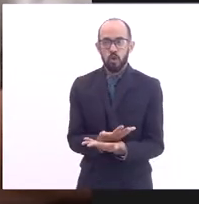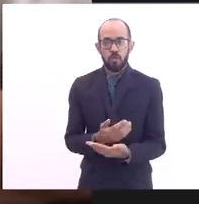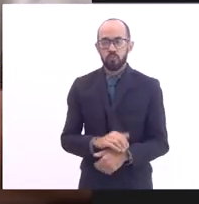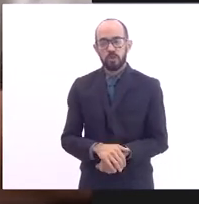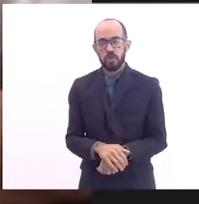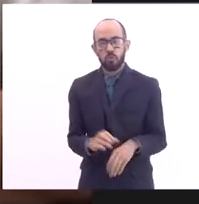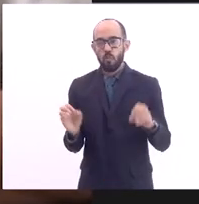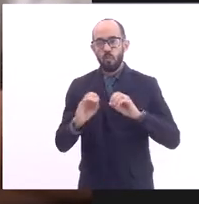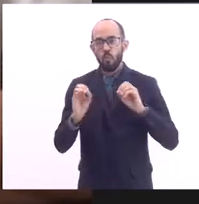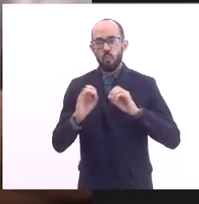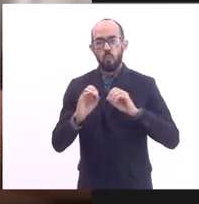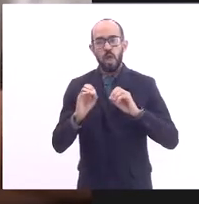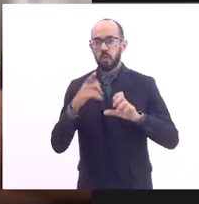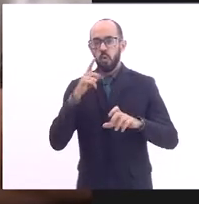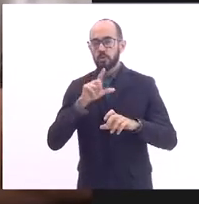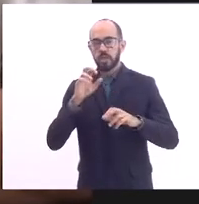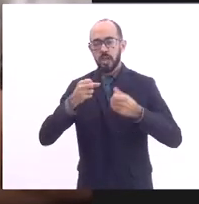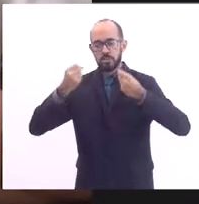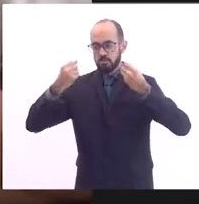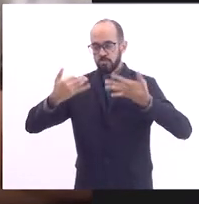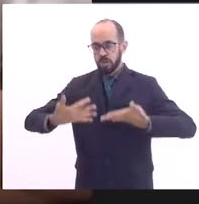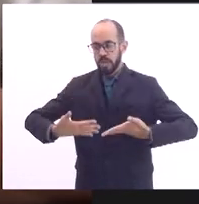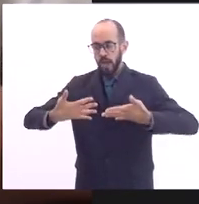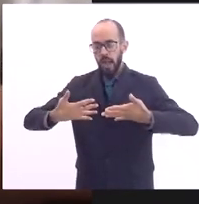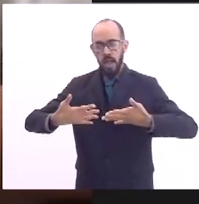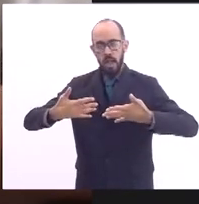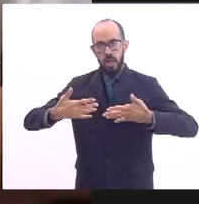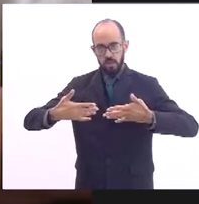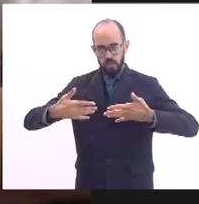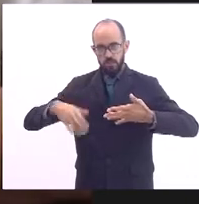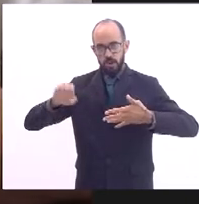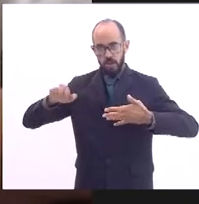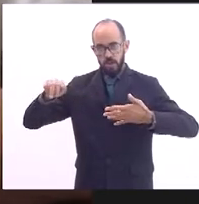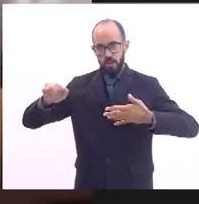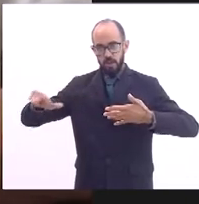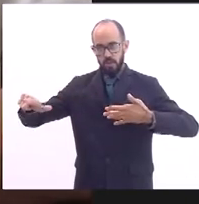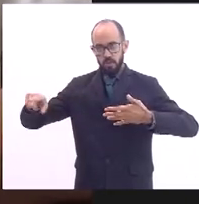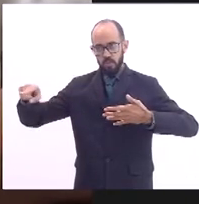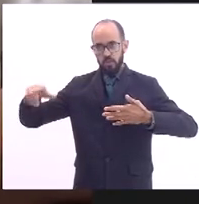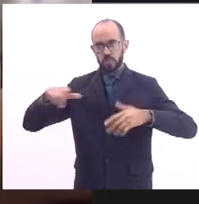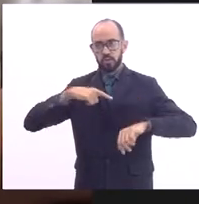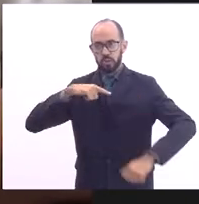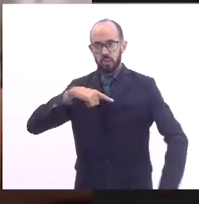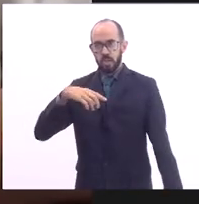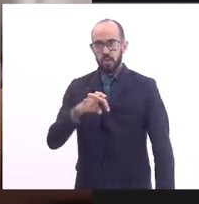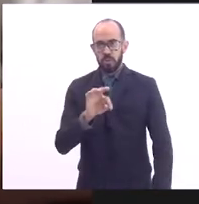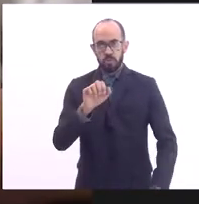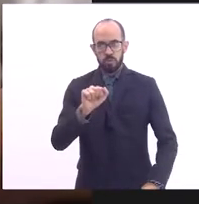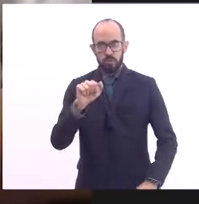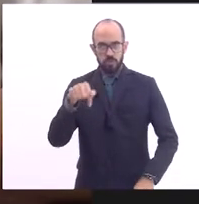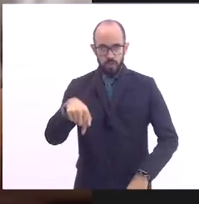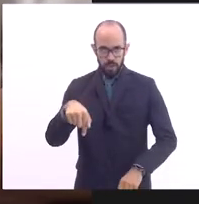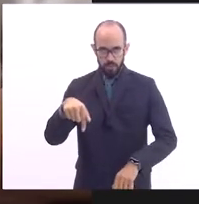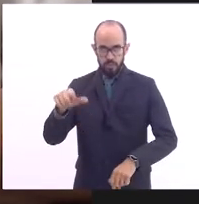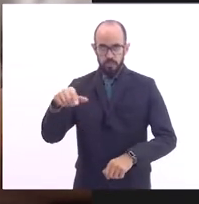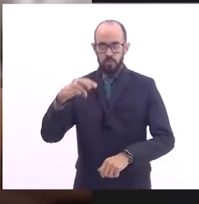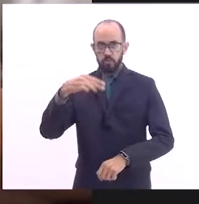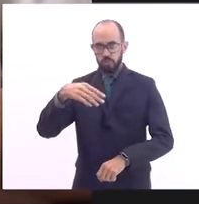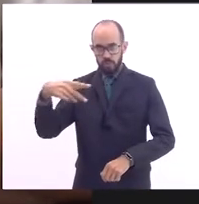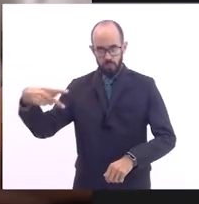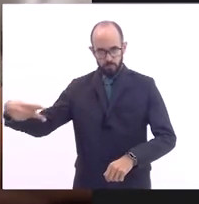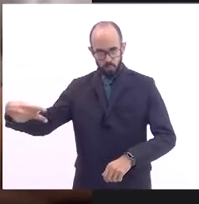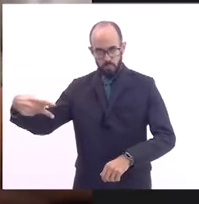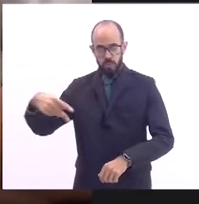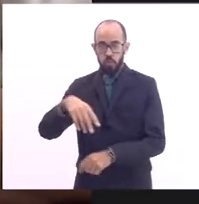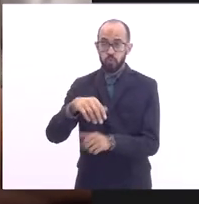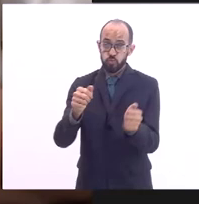consegue dar uma explicação razoável para eles, apesar de nós termos um TAC com o Ministério Público, com a Enel, para